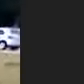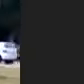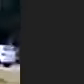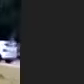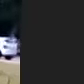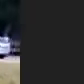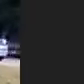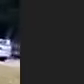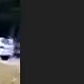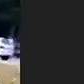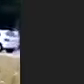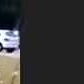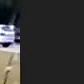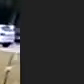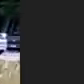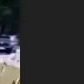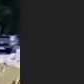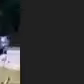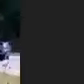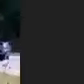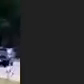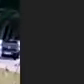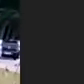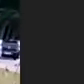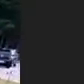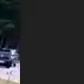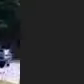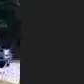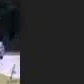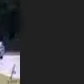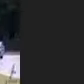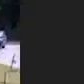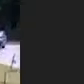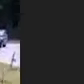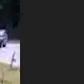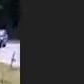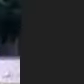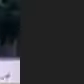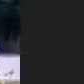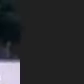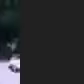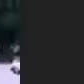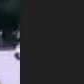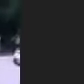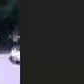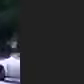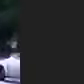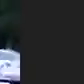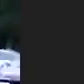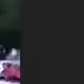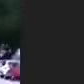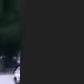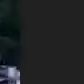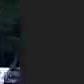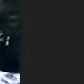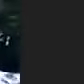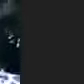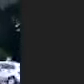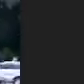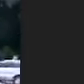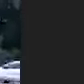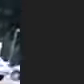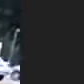Até hoje, trabalhadores e trabalhadoras, e quem está aqui nos ouvindo, até hoje tem carro fechado dentro da empresa, tem